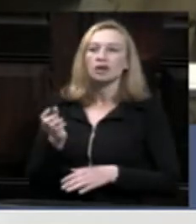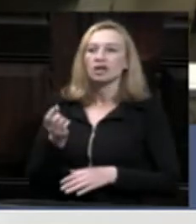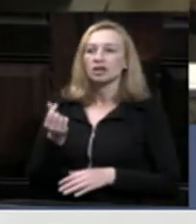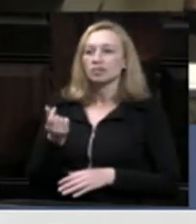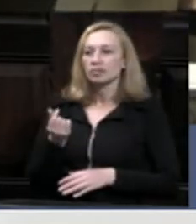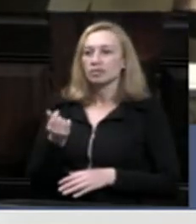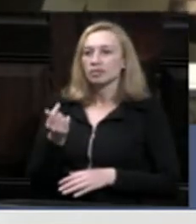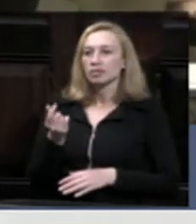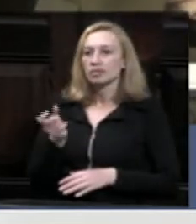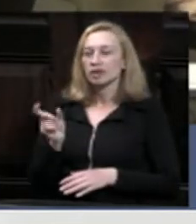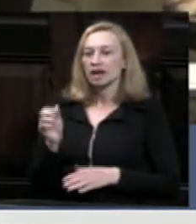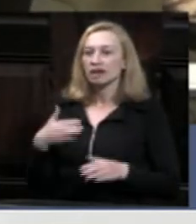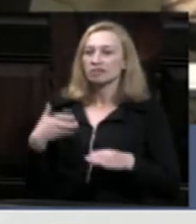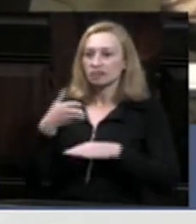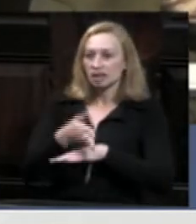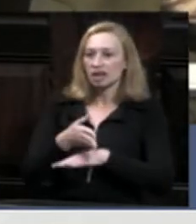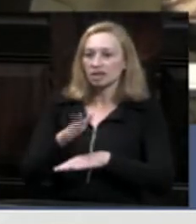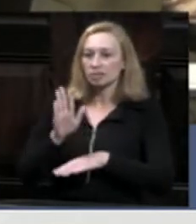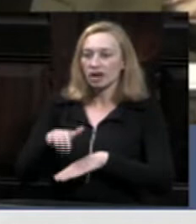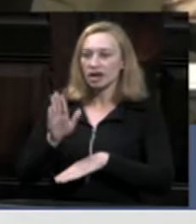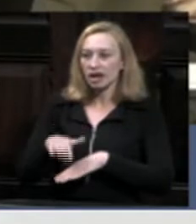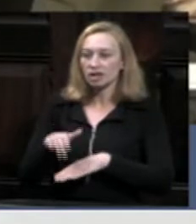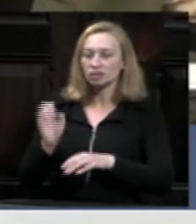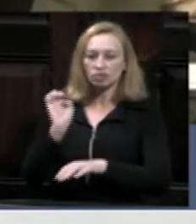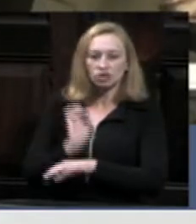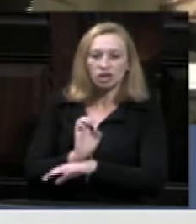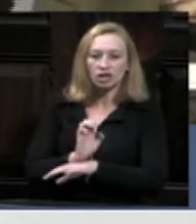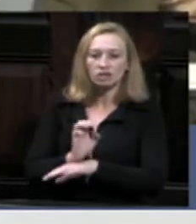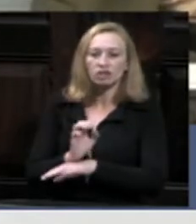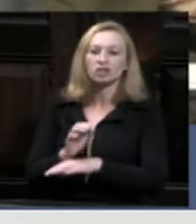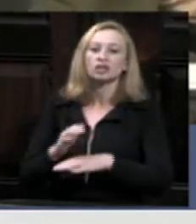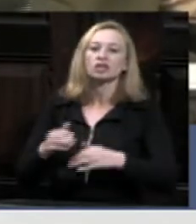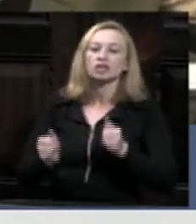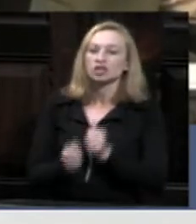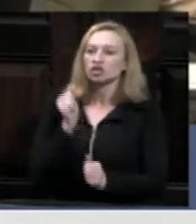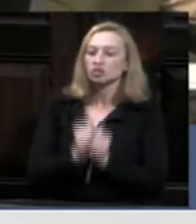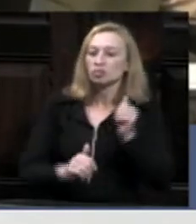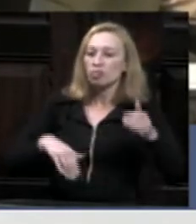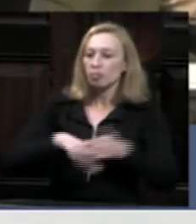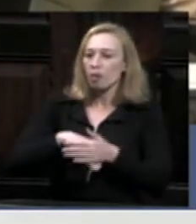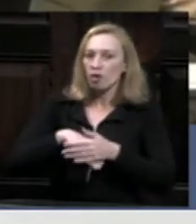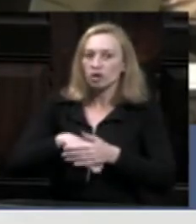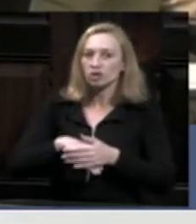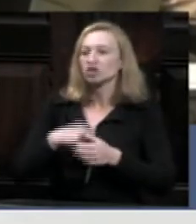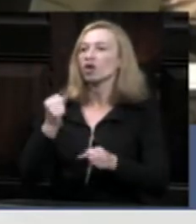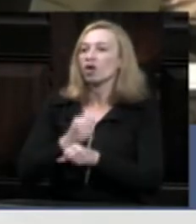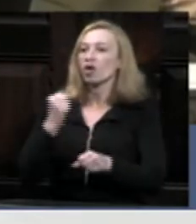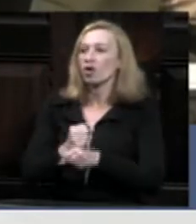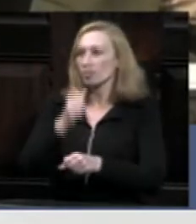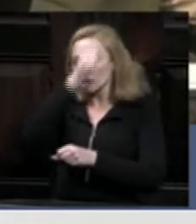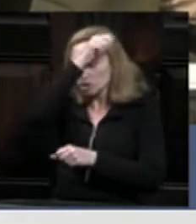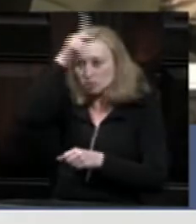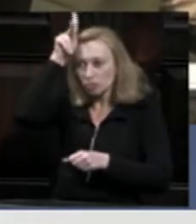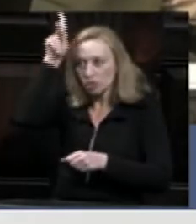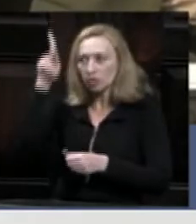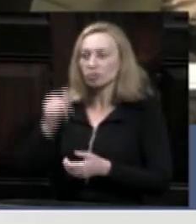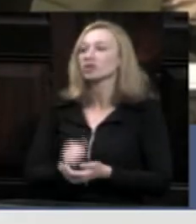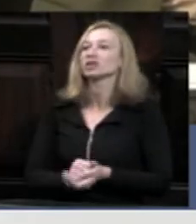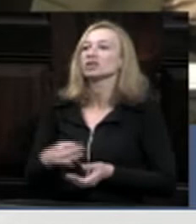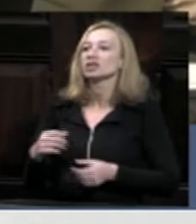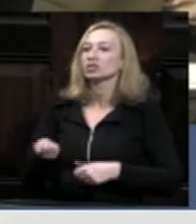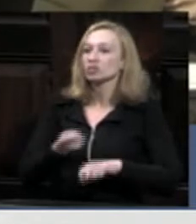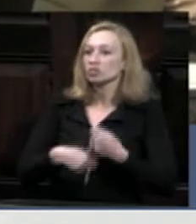de pareceres das comissões de Constituição e Justiça, de Esporte e Lazer, de Obras Públicas, de Orçamento, Finanças, Fiscalização Financeira e